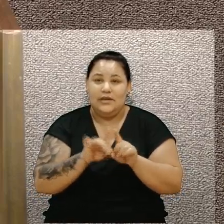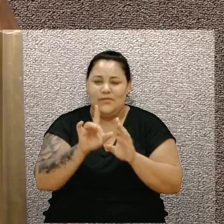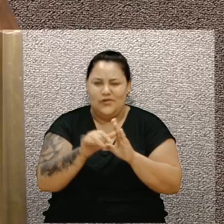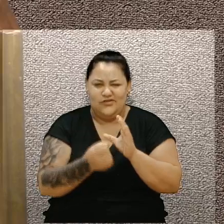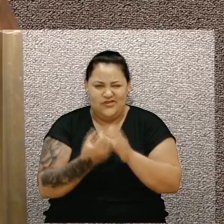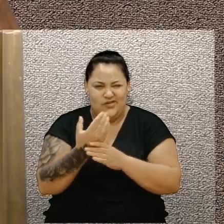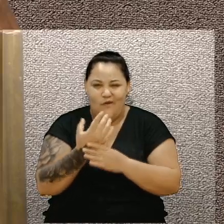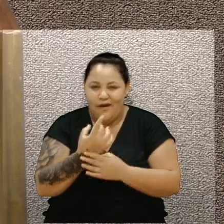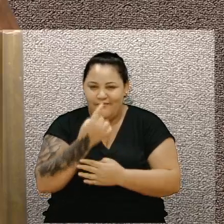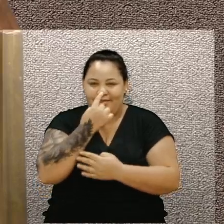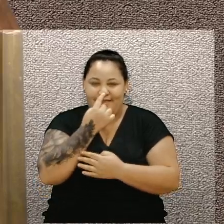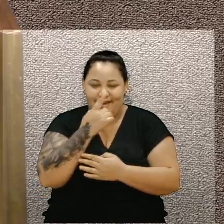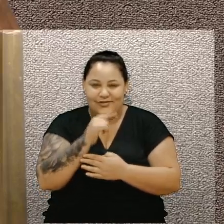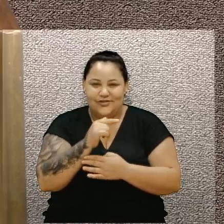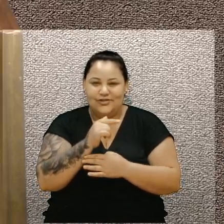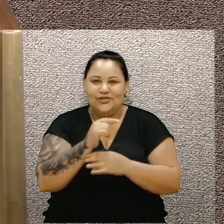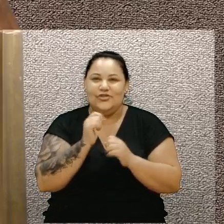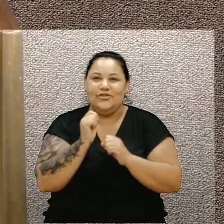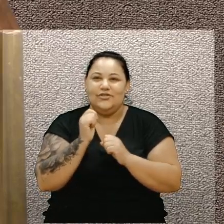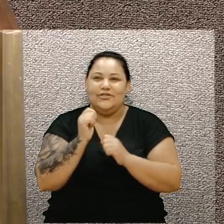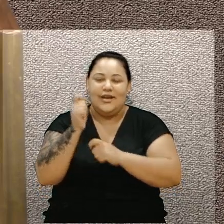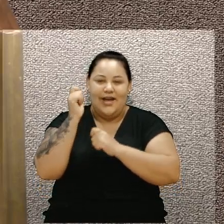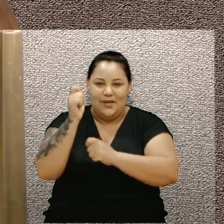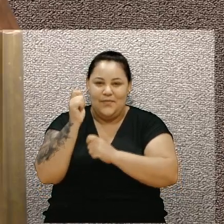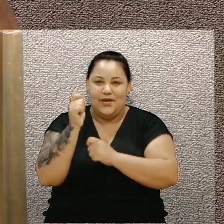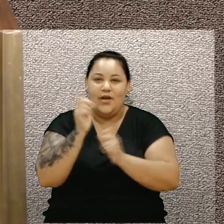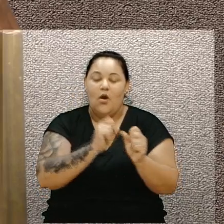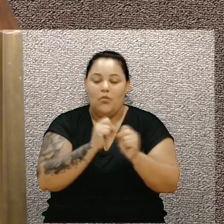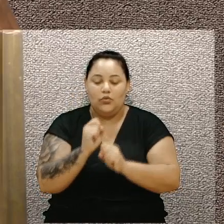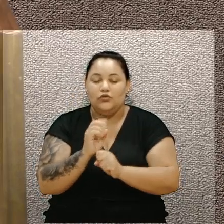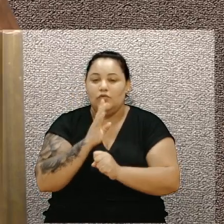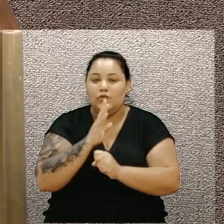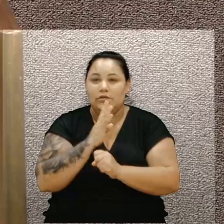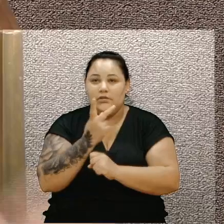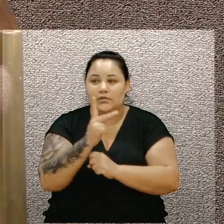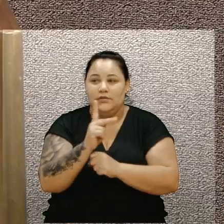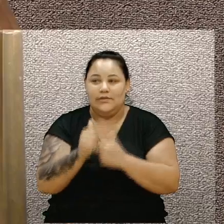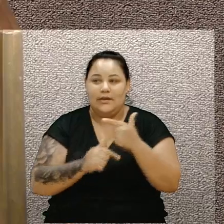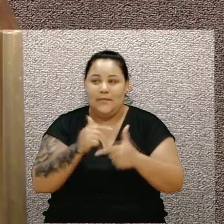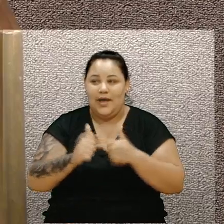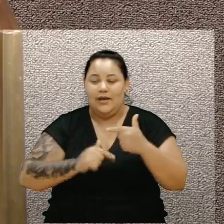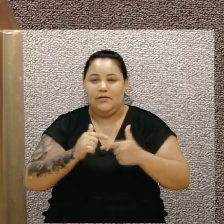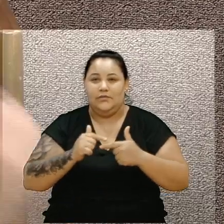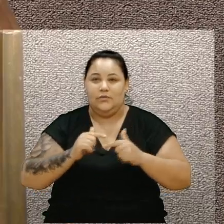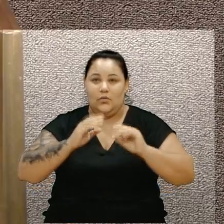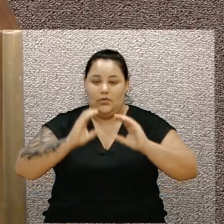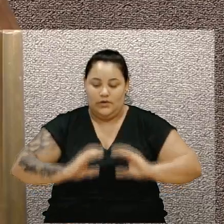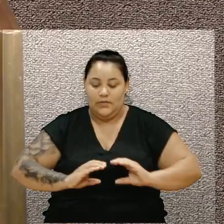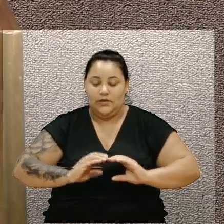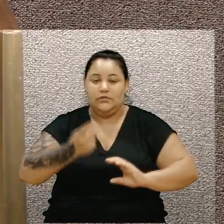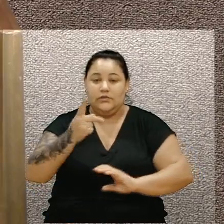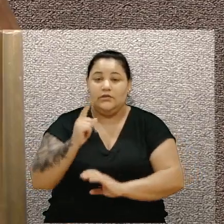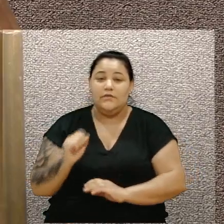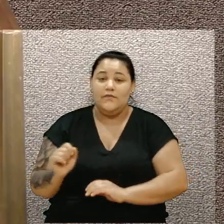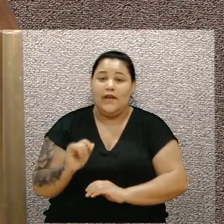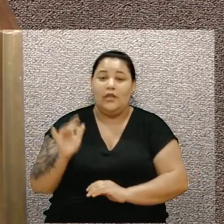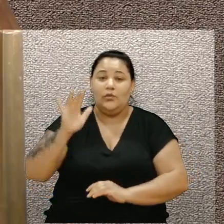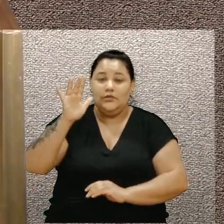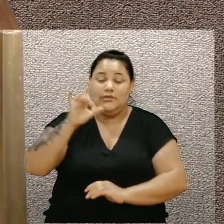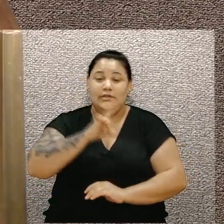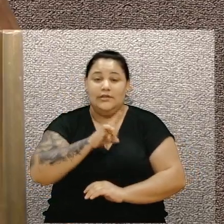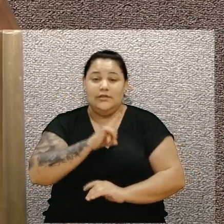na campanha, pude conhecer Vossa Excelência na sua postura, nos valores que o senhor